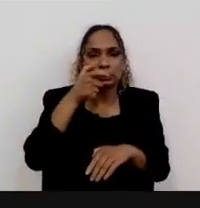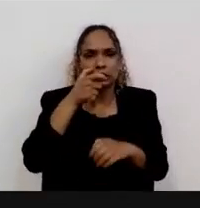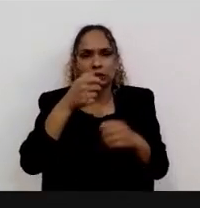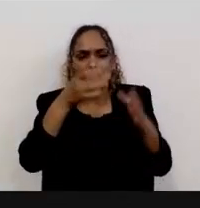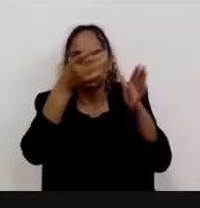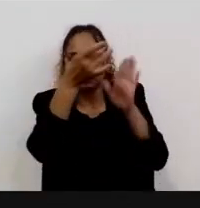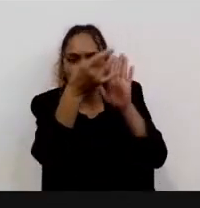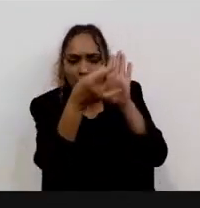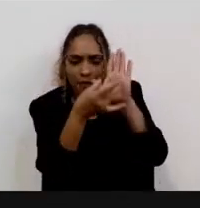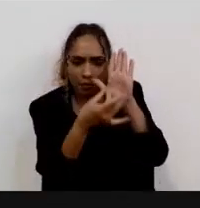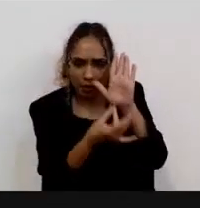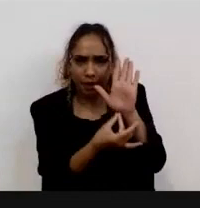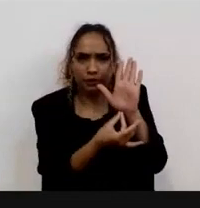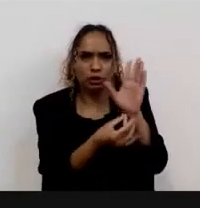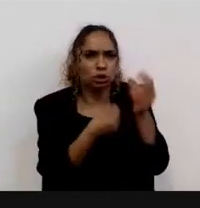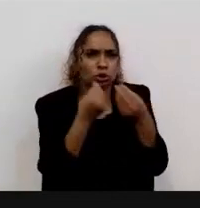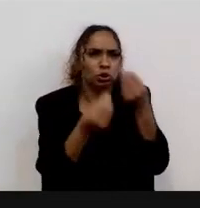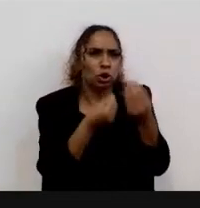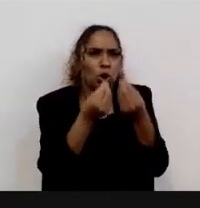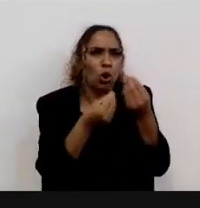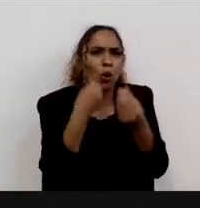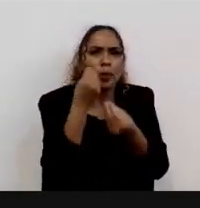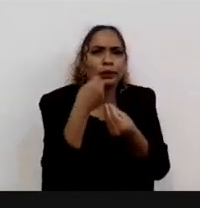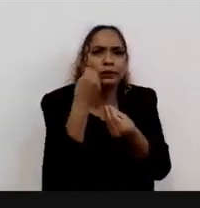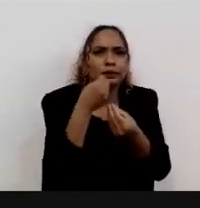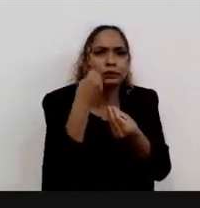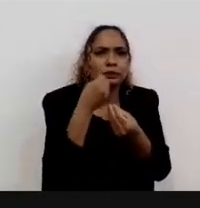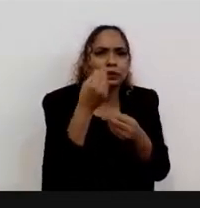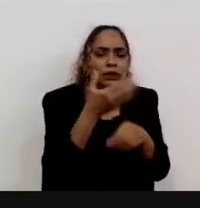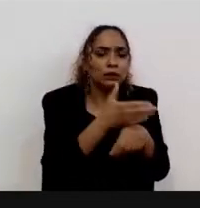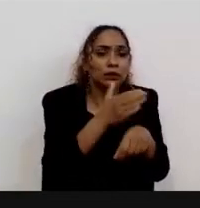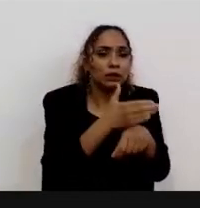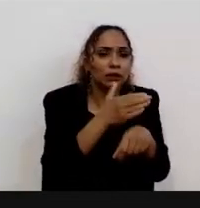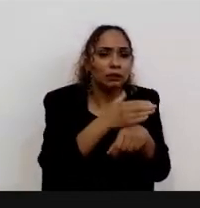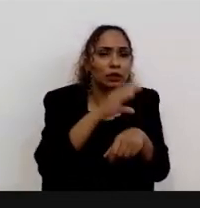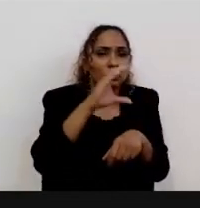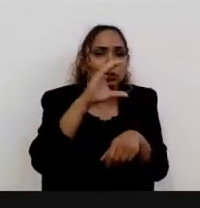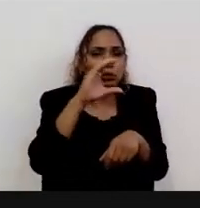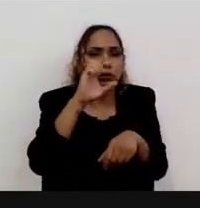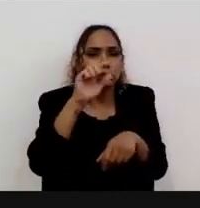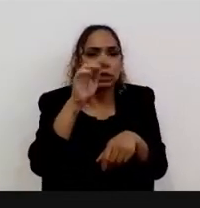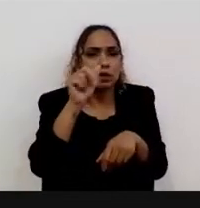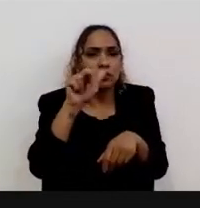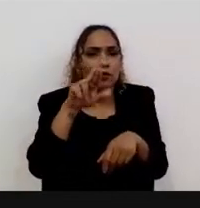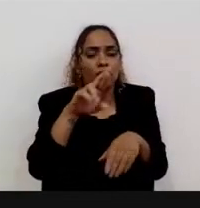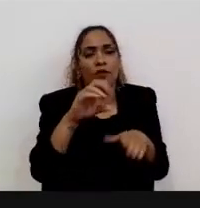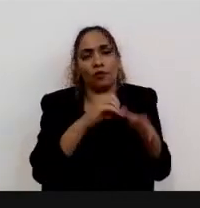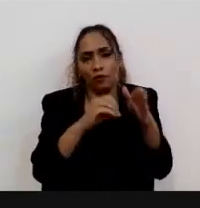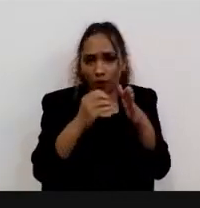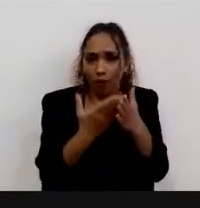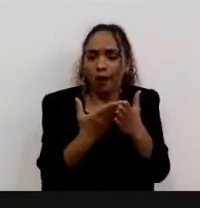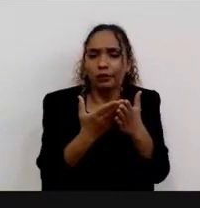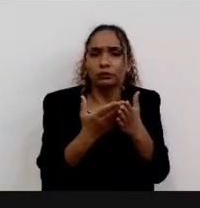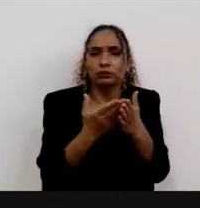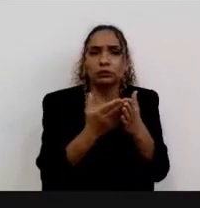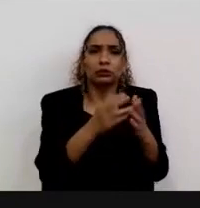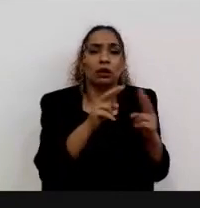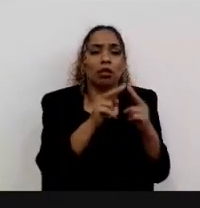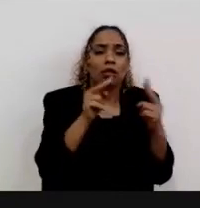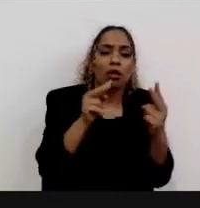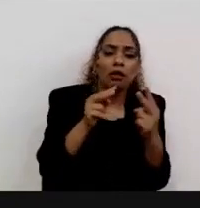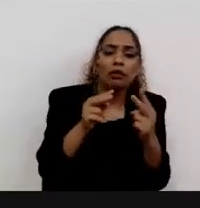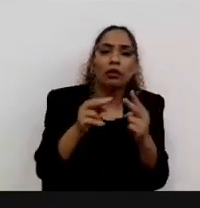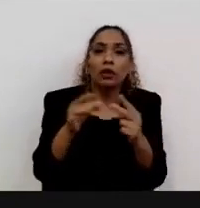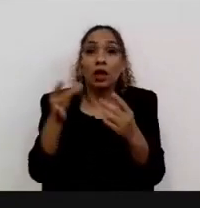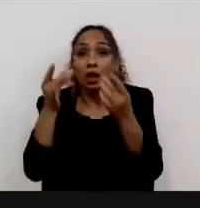detalhar um pouco como se deu a experiência de treinamento no CEFOR. Os diferentes módulos, a modalidade presencial EAD